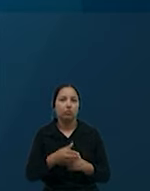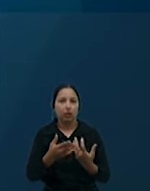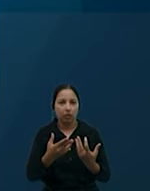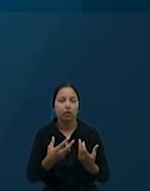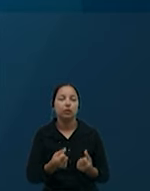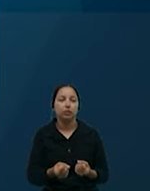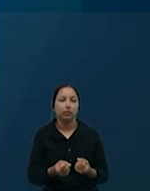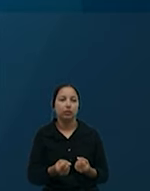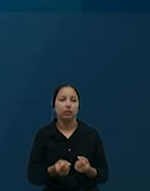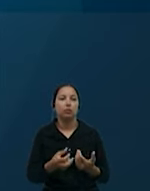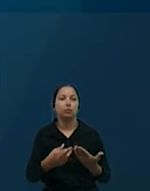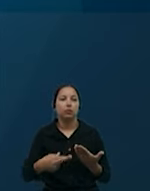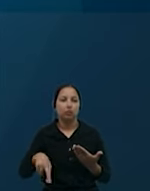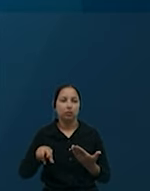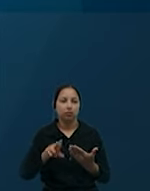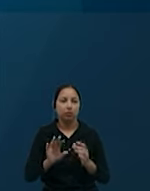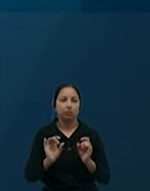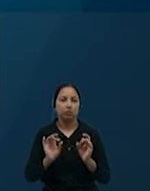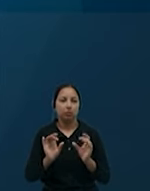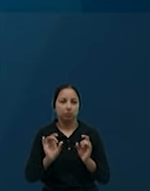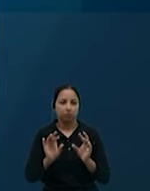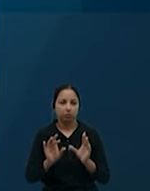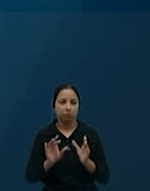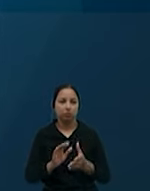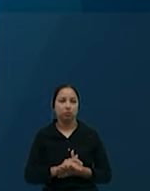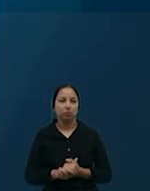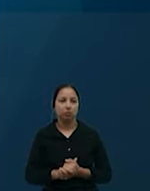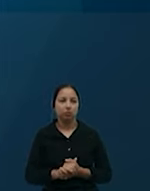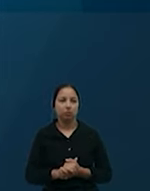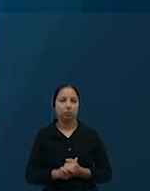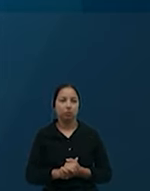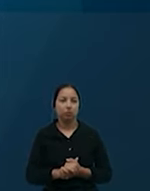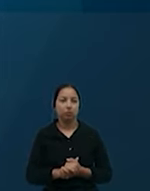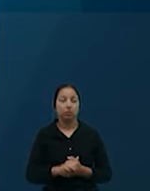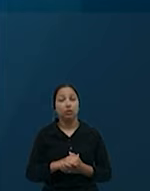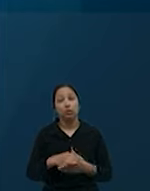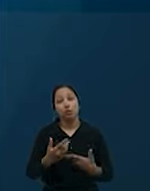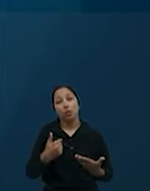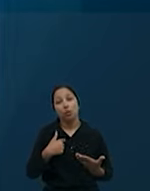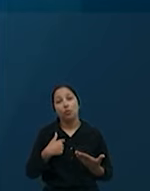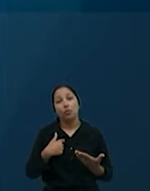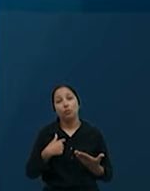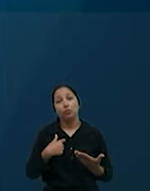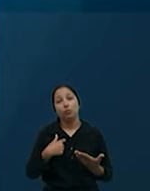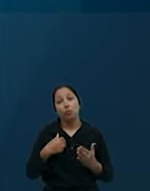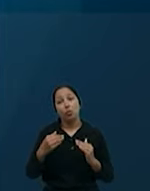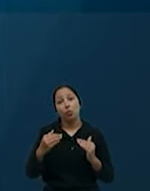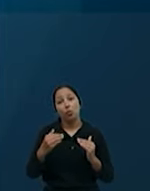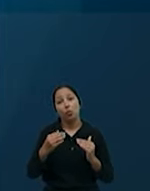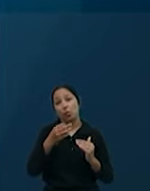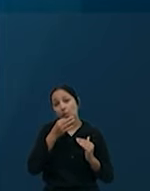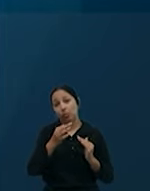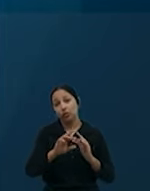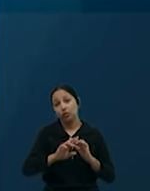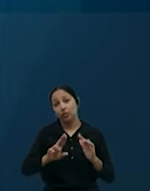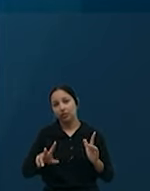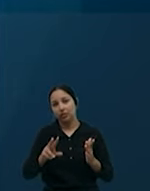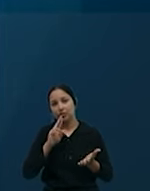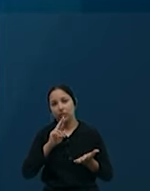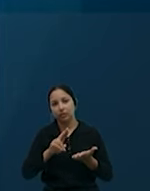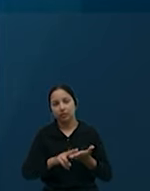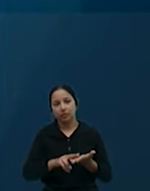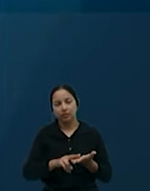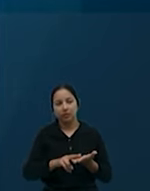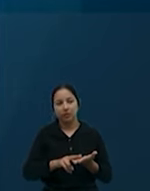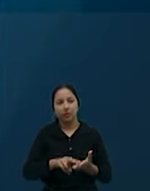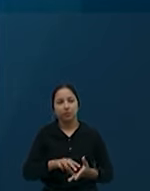próprio recurso especial. E aqui, portanto, eu estaria divergindo tanto do relator, sim, quanto do voto divergente,